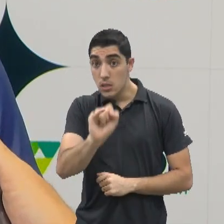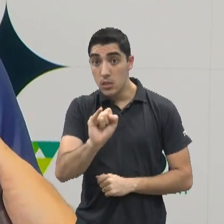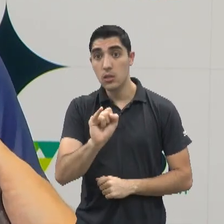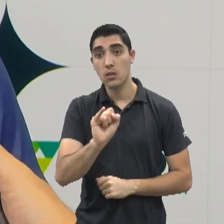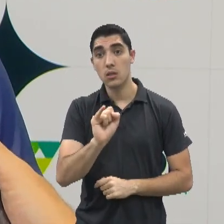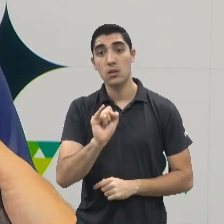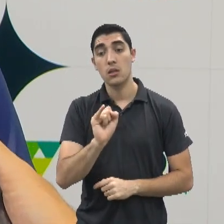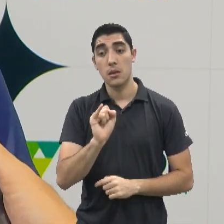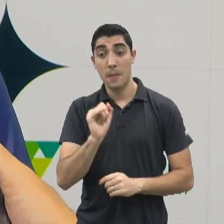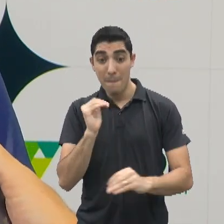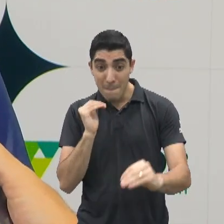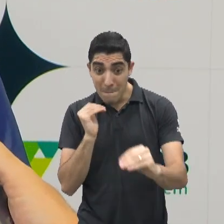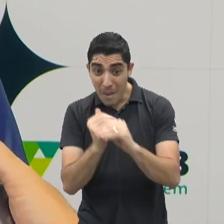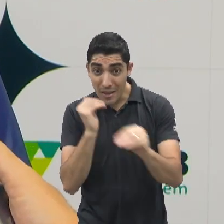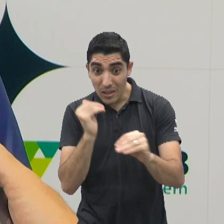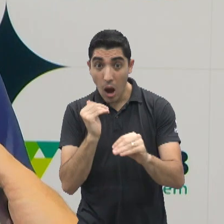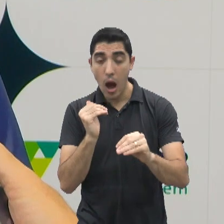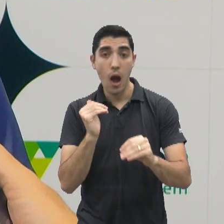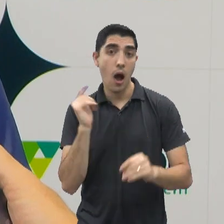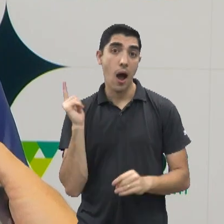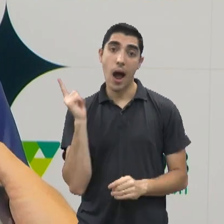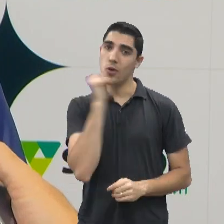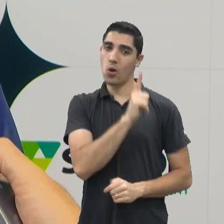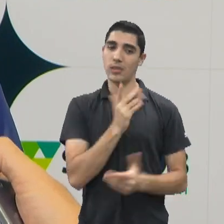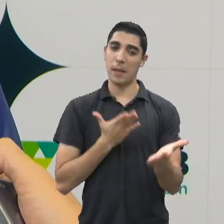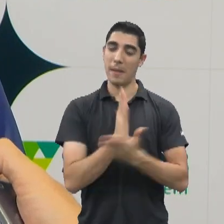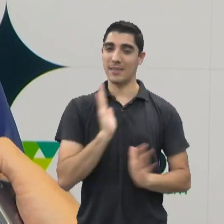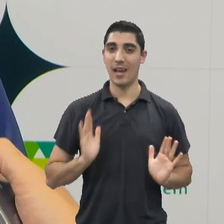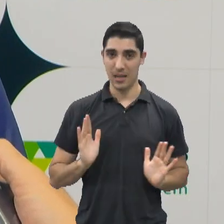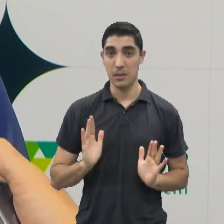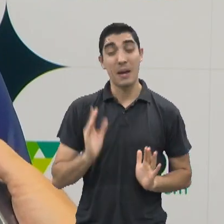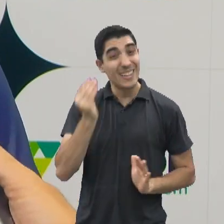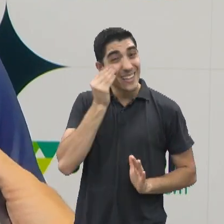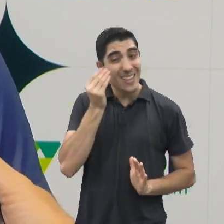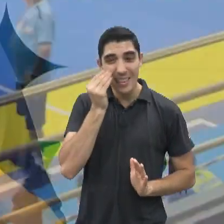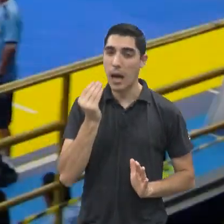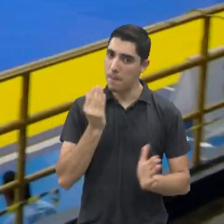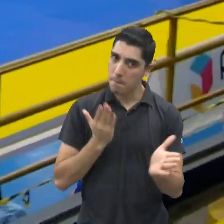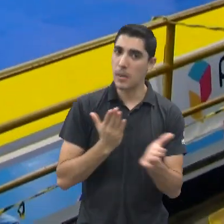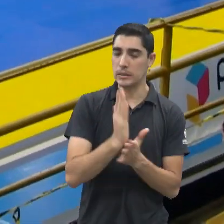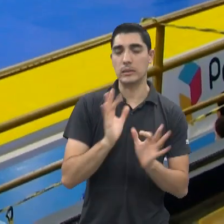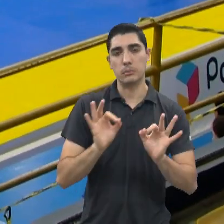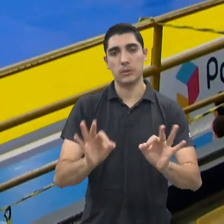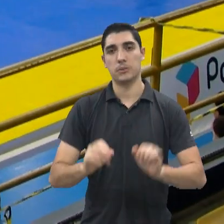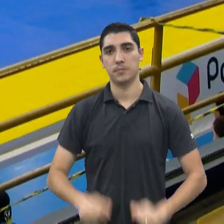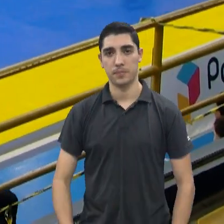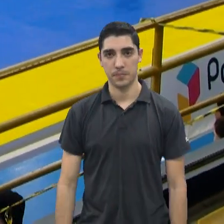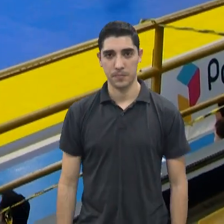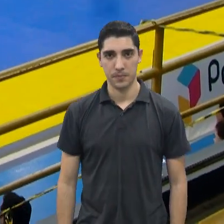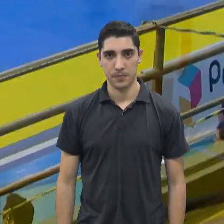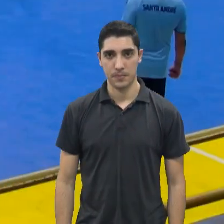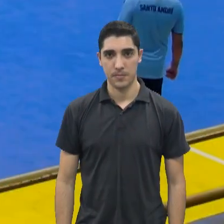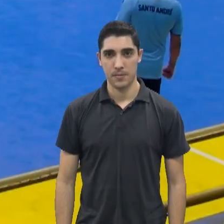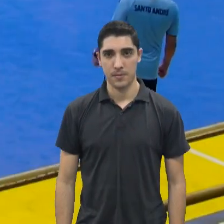a prorrogação, só que a gente vai lá para acabar no tempo normal. A gente tem totais condições.